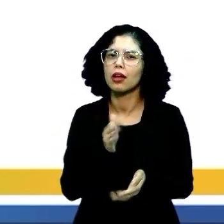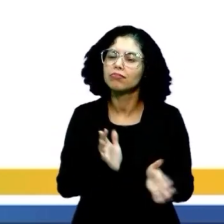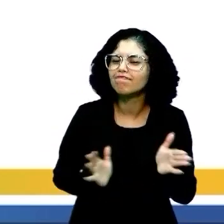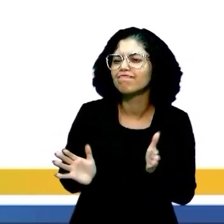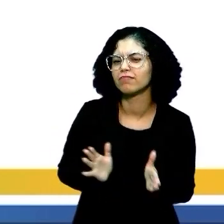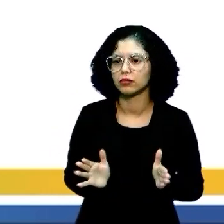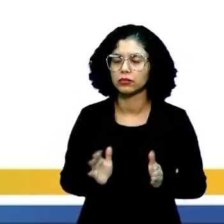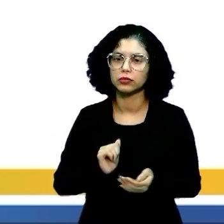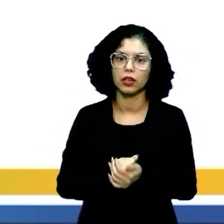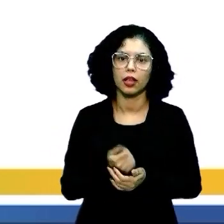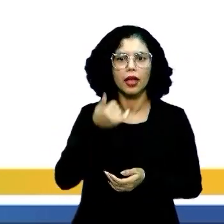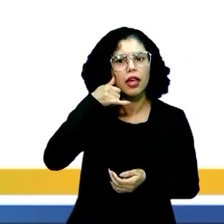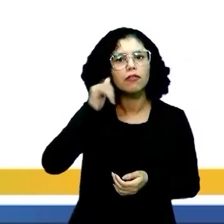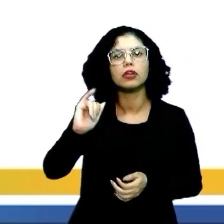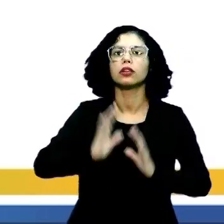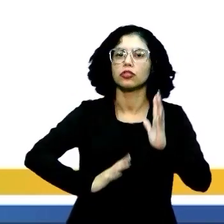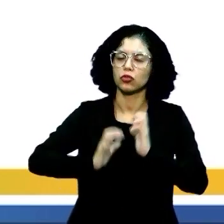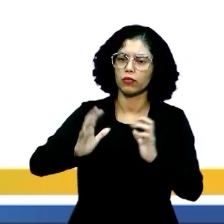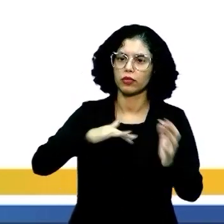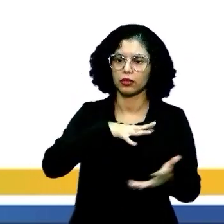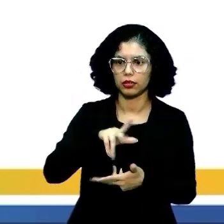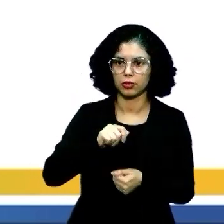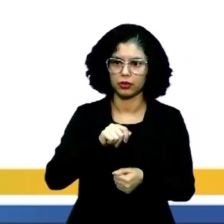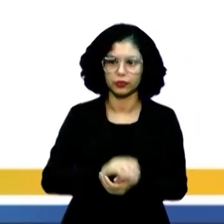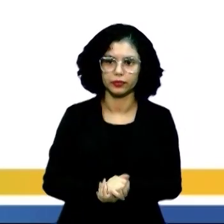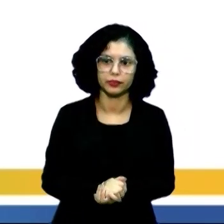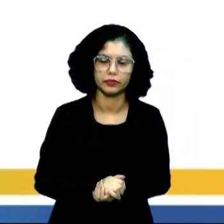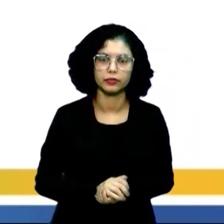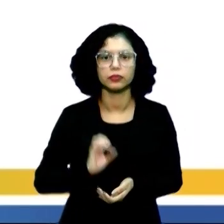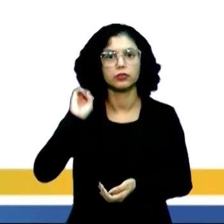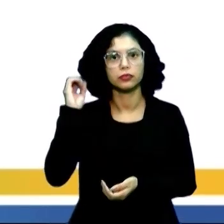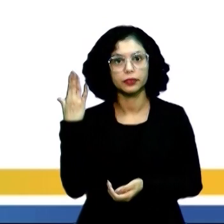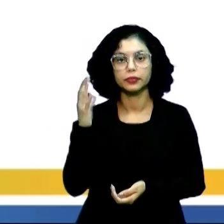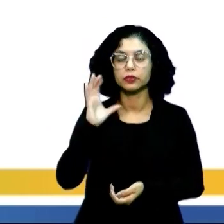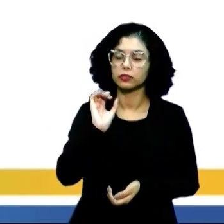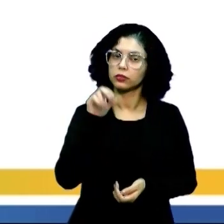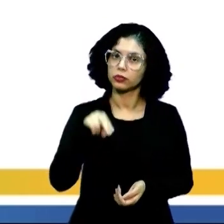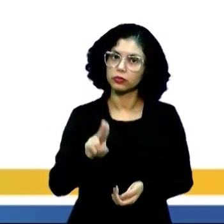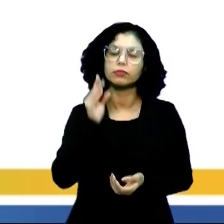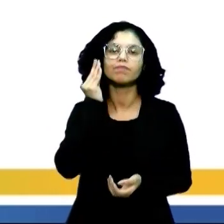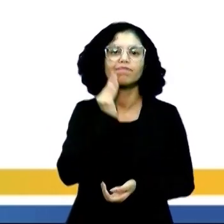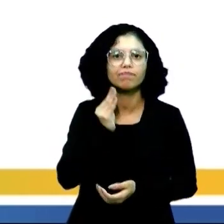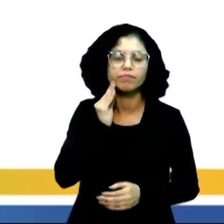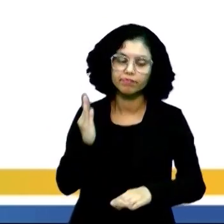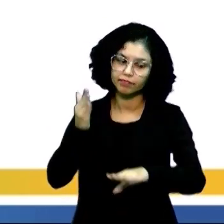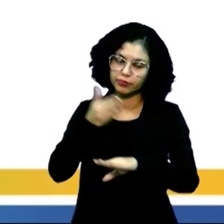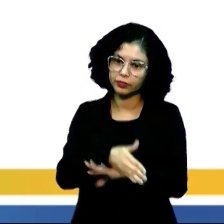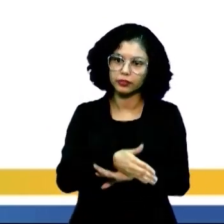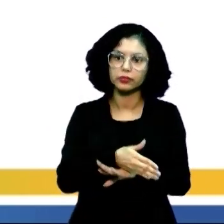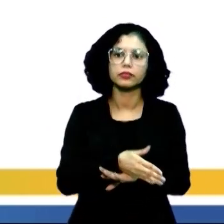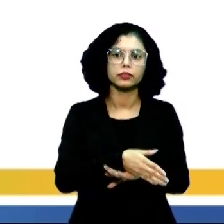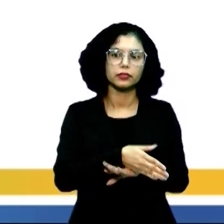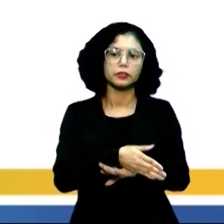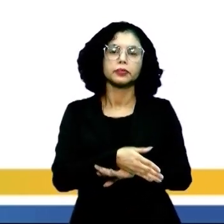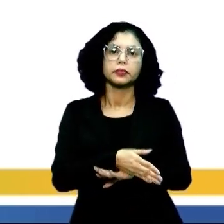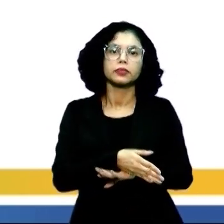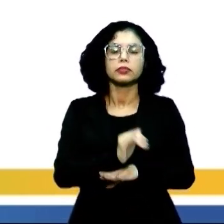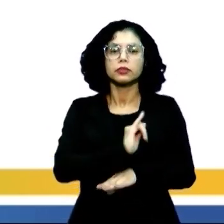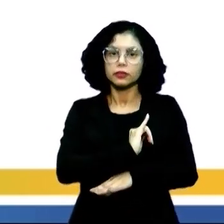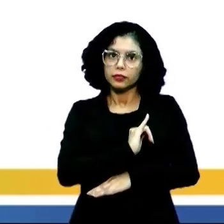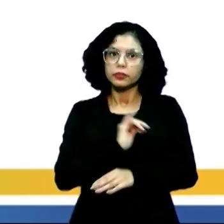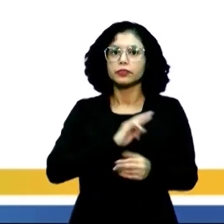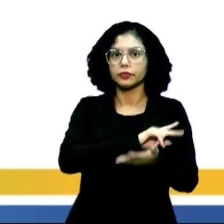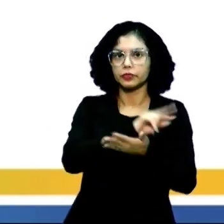soluções pacíficas em se tratando de conflitos mundiais. É o caso da ONU, que tentou intervir, visitou o Iraque,